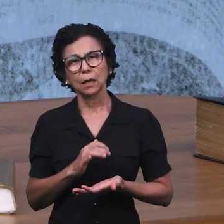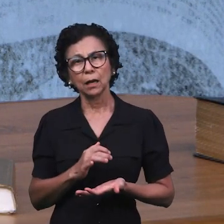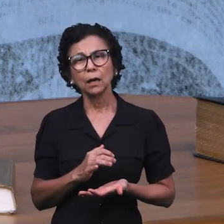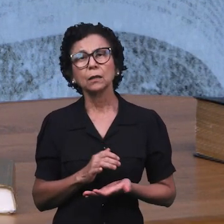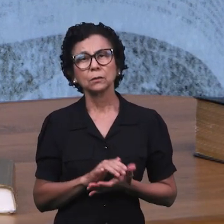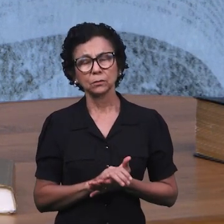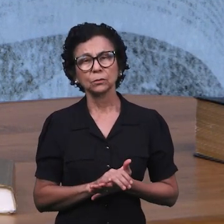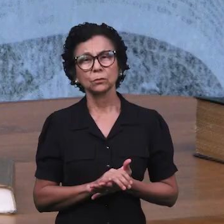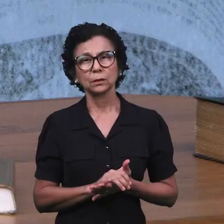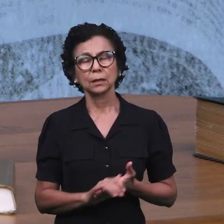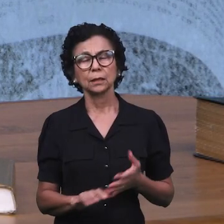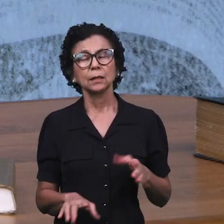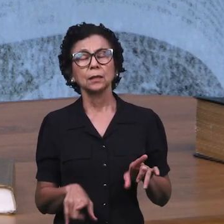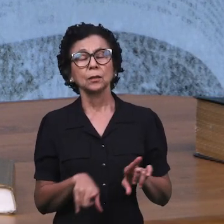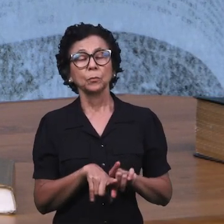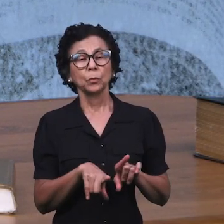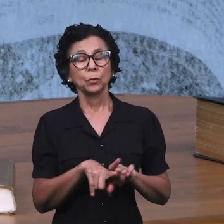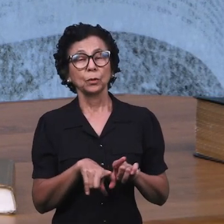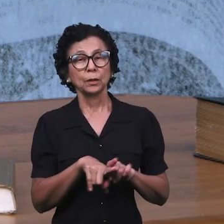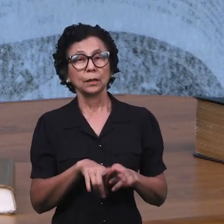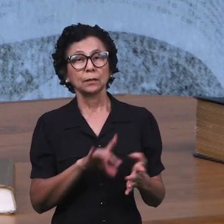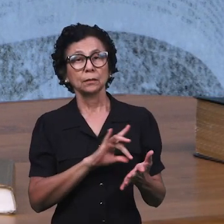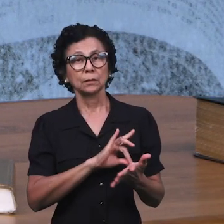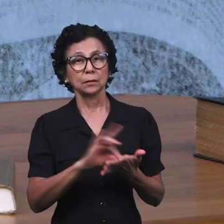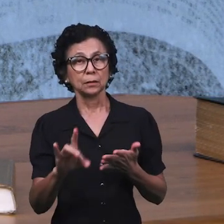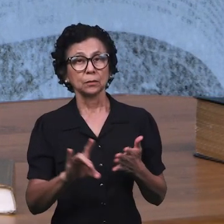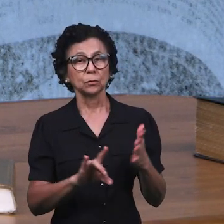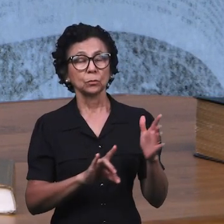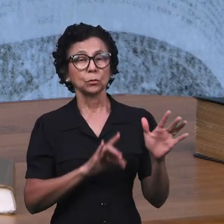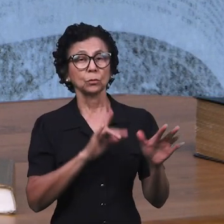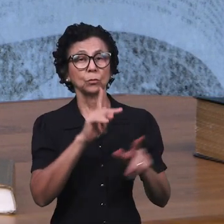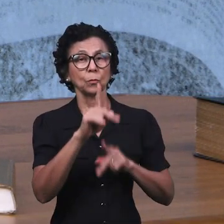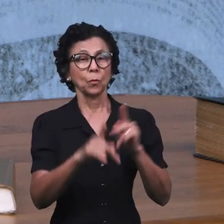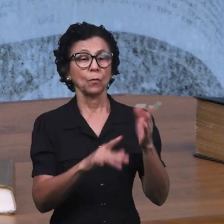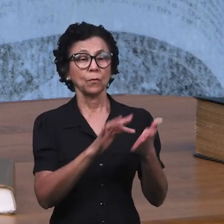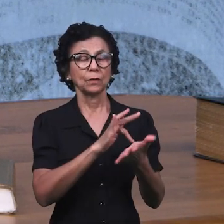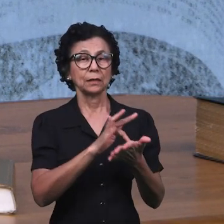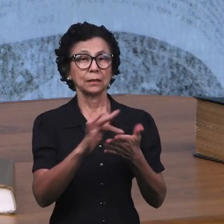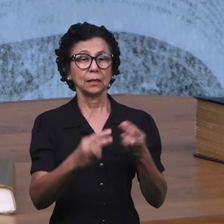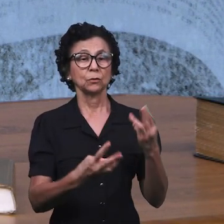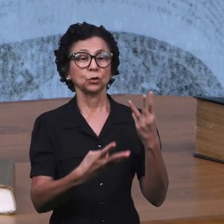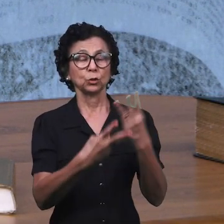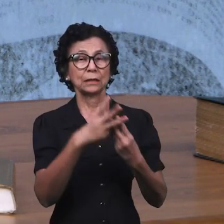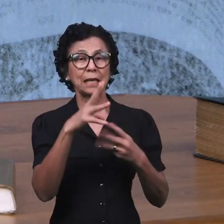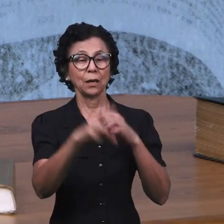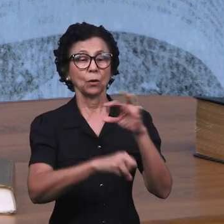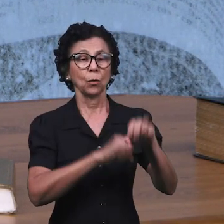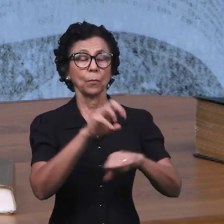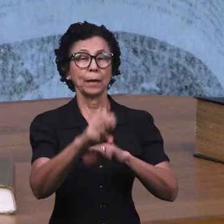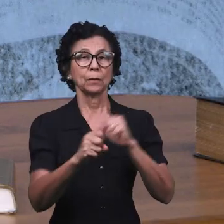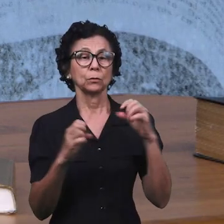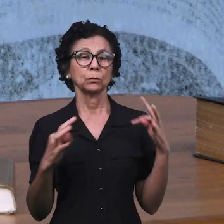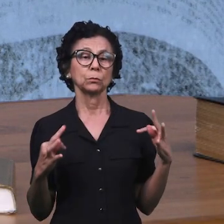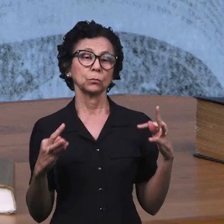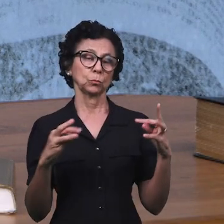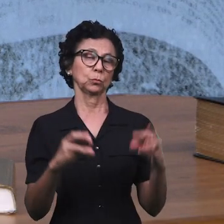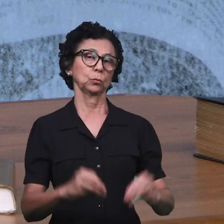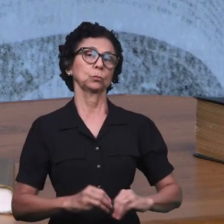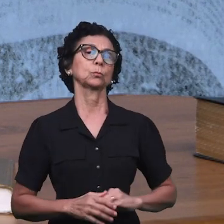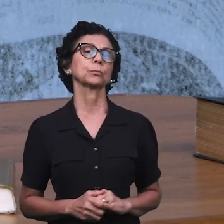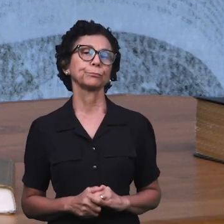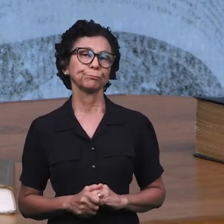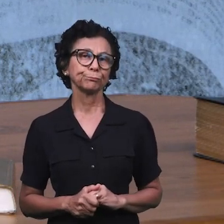dos filisteus e da terra de Judá. E feriu-os Davi, desde o